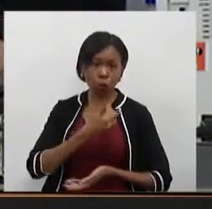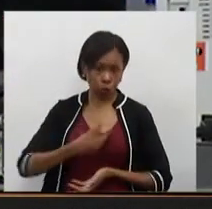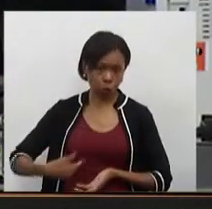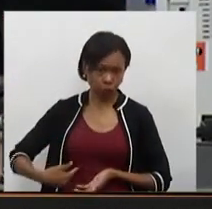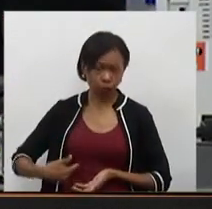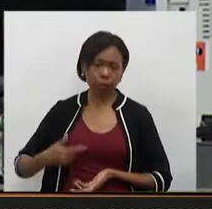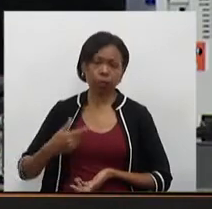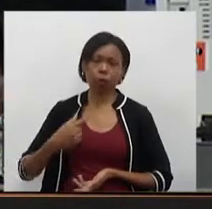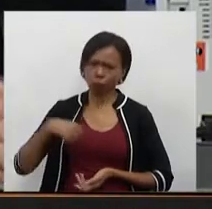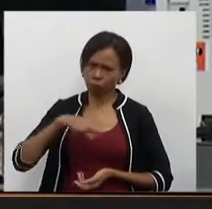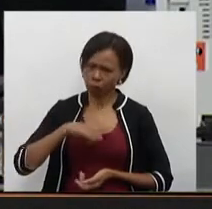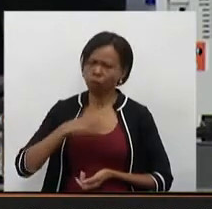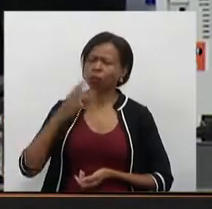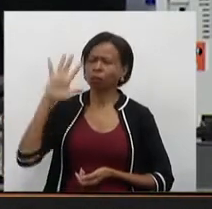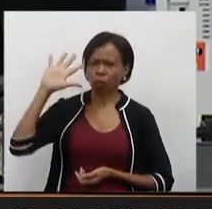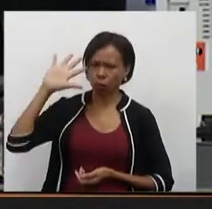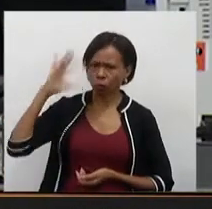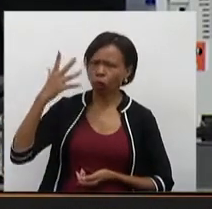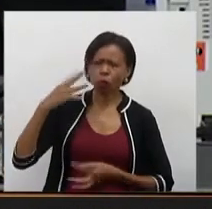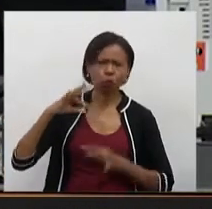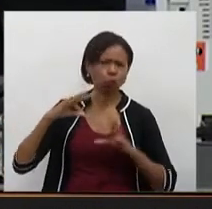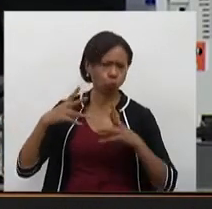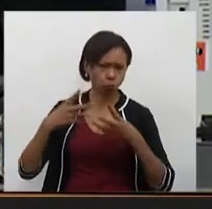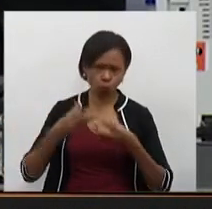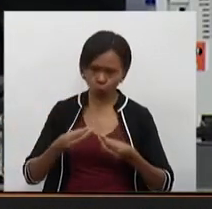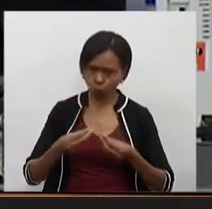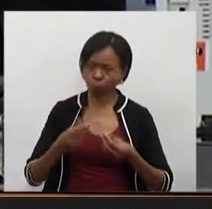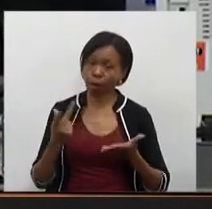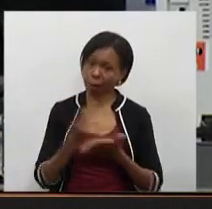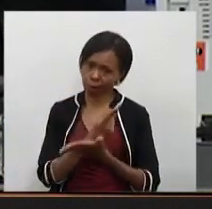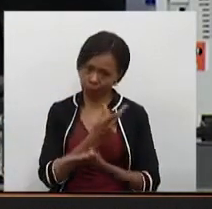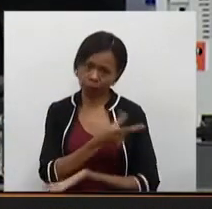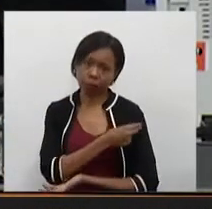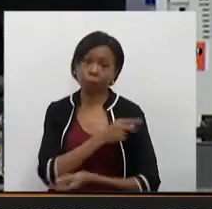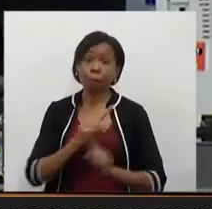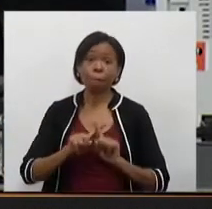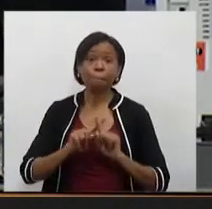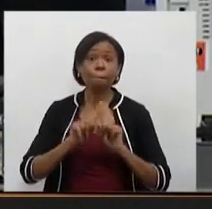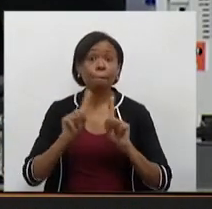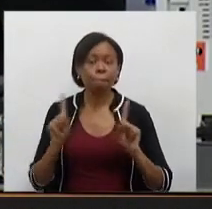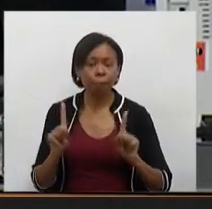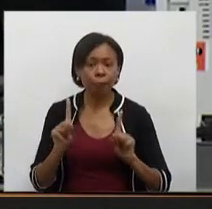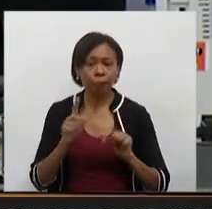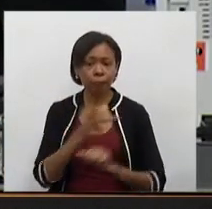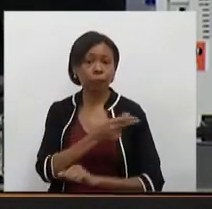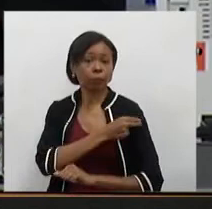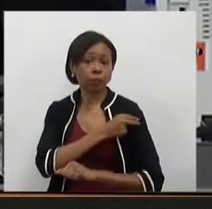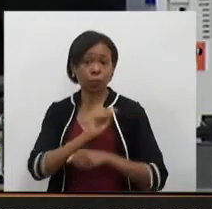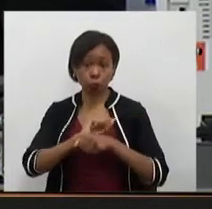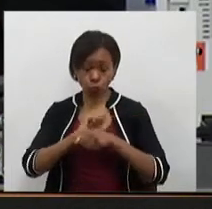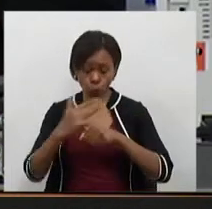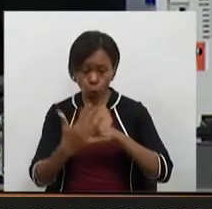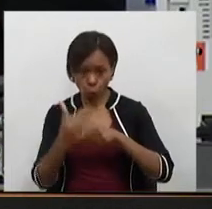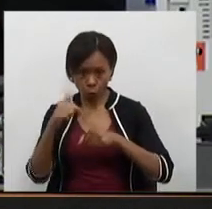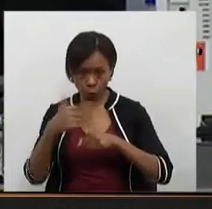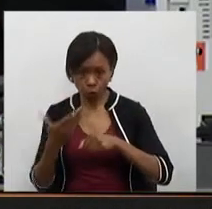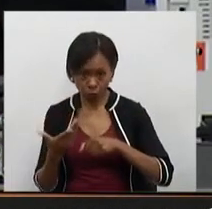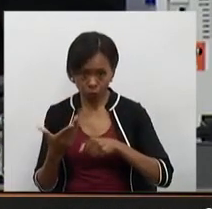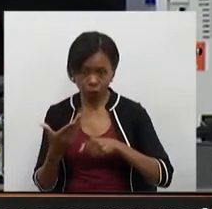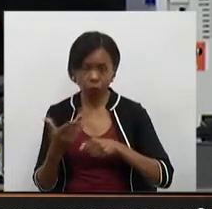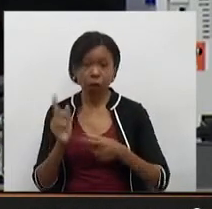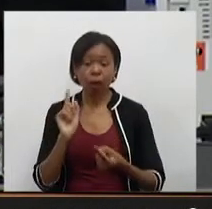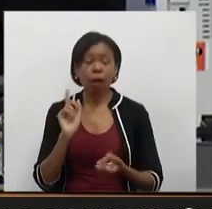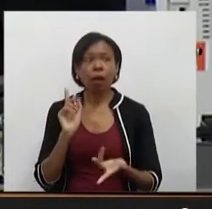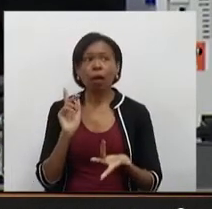que forem necessárias para que isso aconteça. Mas a vacina do Covid-19 está sendo aplicada conforme a